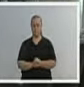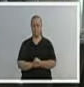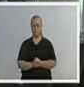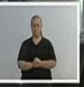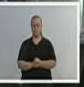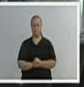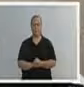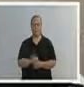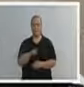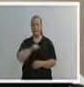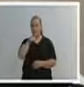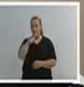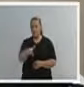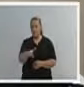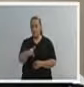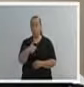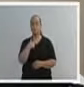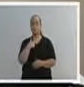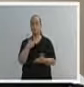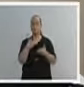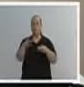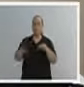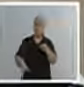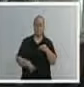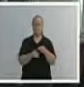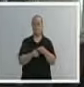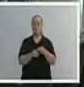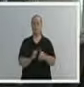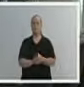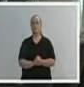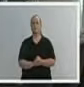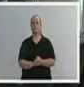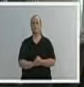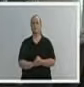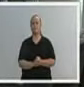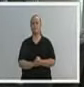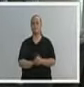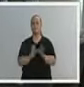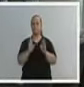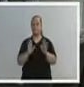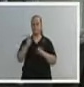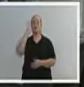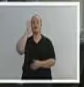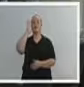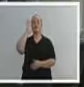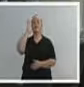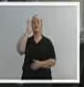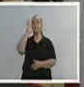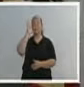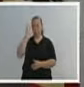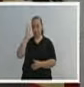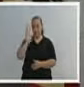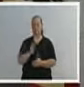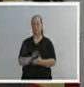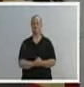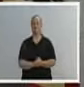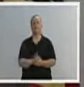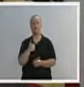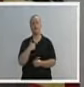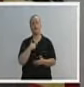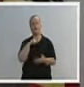na sequência, se me permitir, eu já quero fazer uma parte. Sim, senhor presidente, e vamos imaginar aqui, eu estava